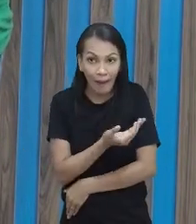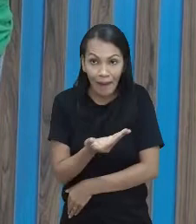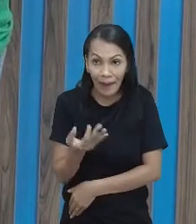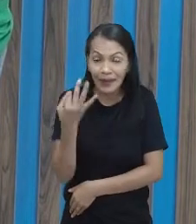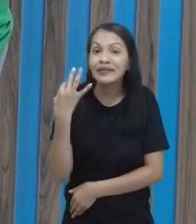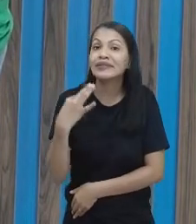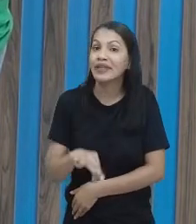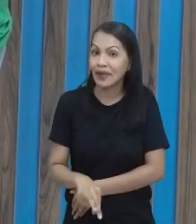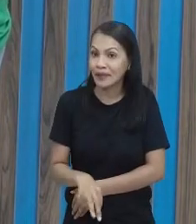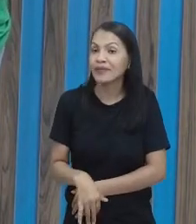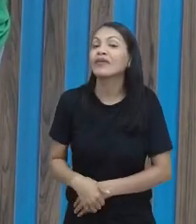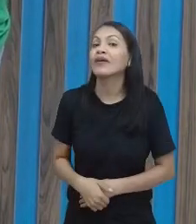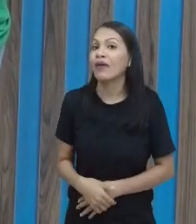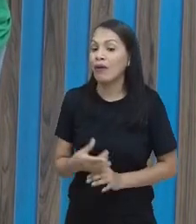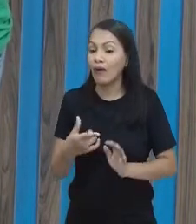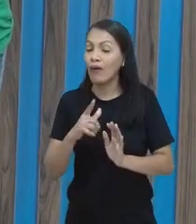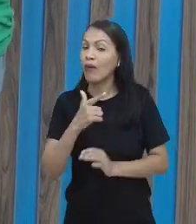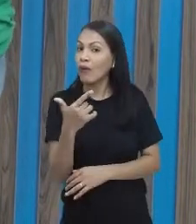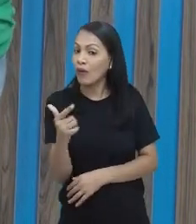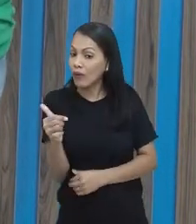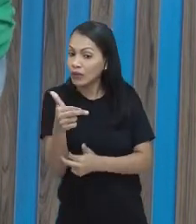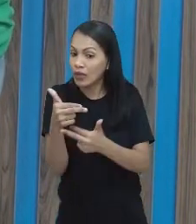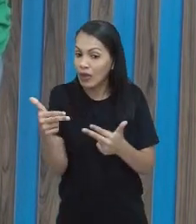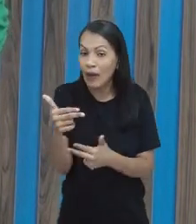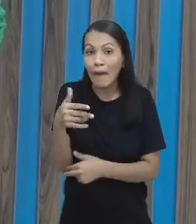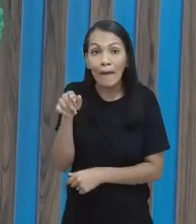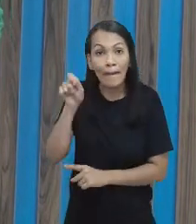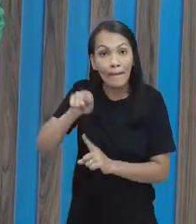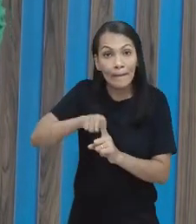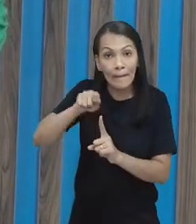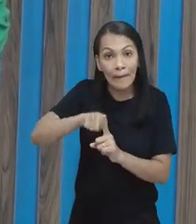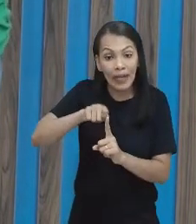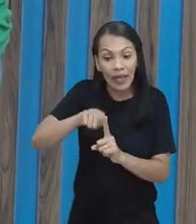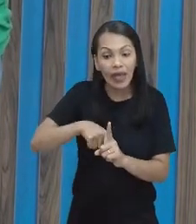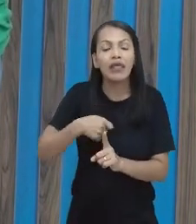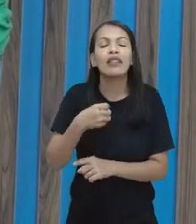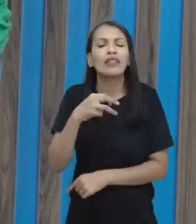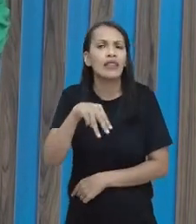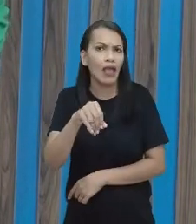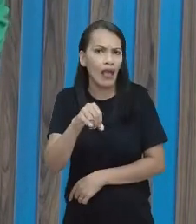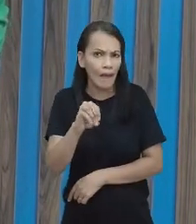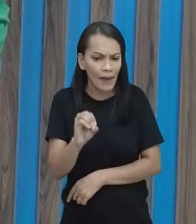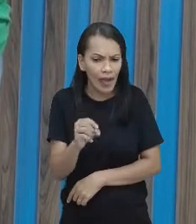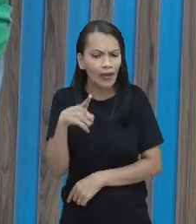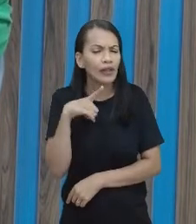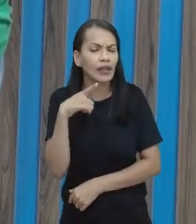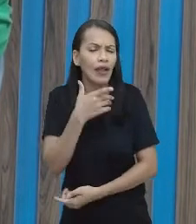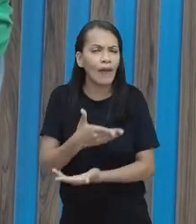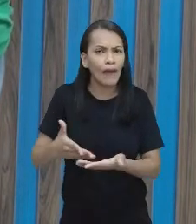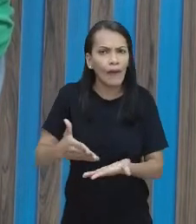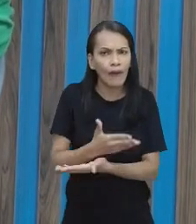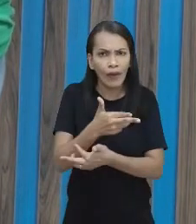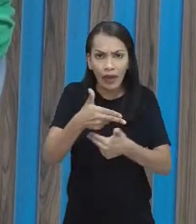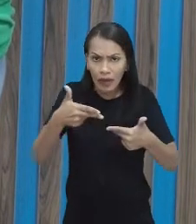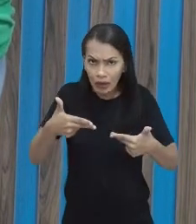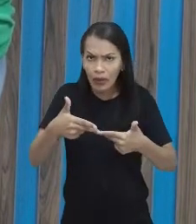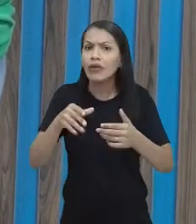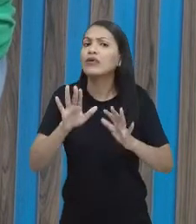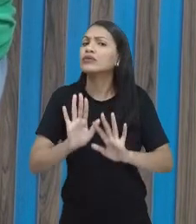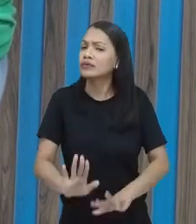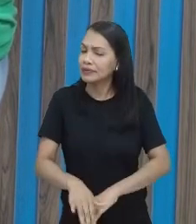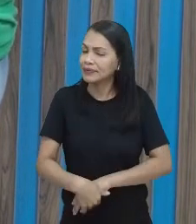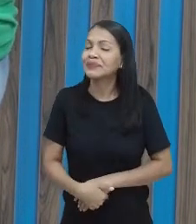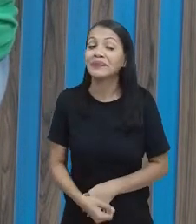bom? E outra coisa, mês de maio, né, professora Isabel? Temos algumas coisas a falar sobre o mês de maio, não é? Pois